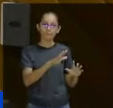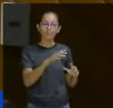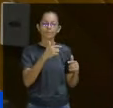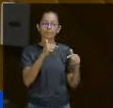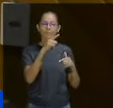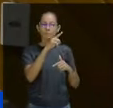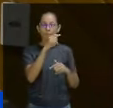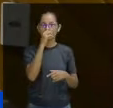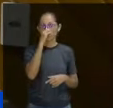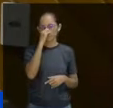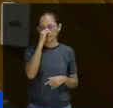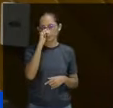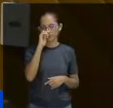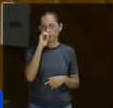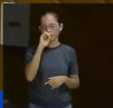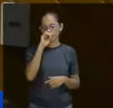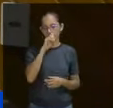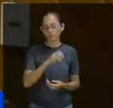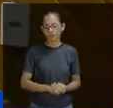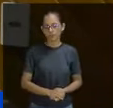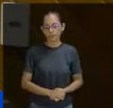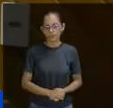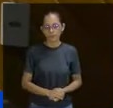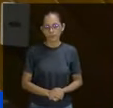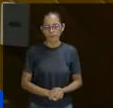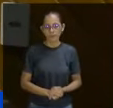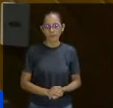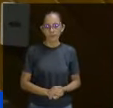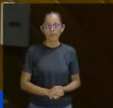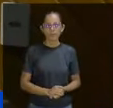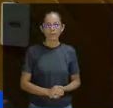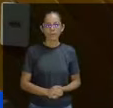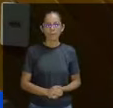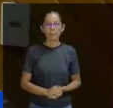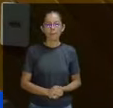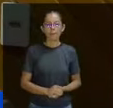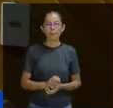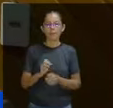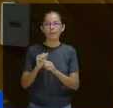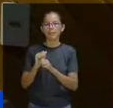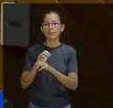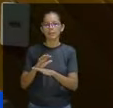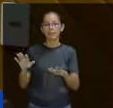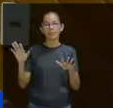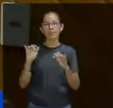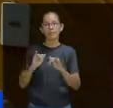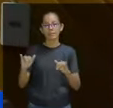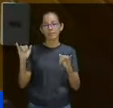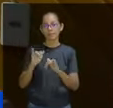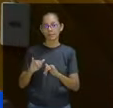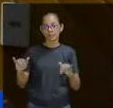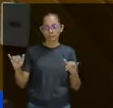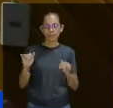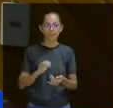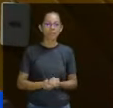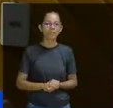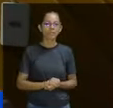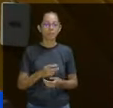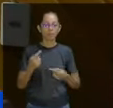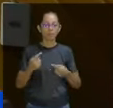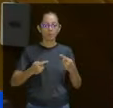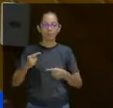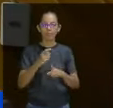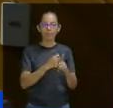Rinaldo, transmitindo, levando o Política e Cidadania, que é um dos projetos da Escola Judiciária Eleitoral, e